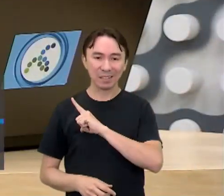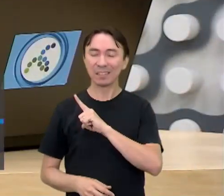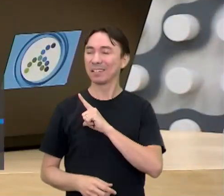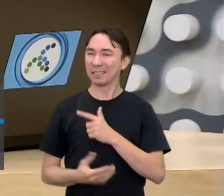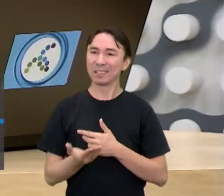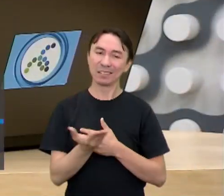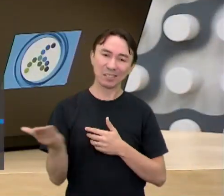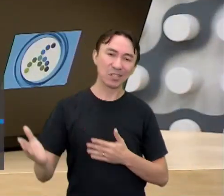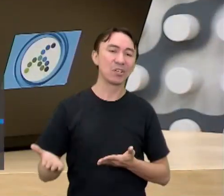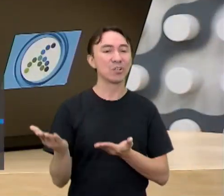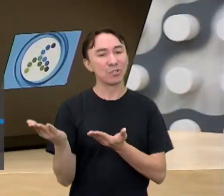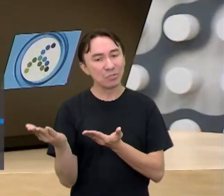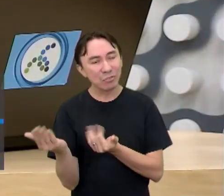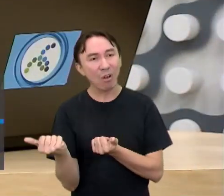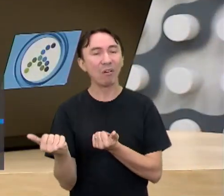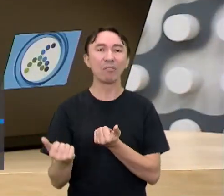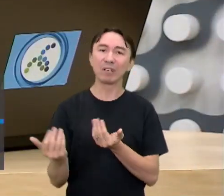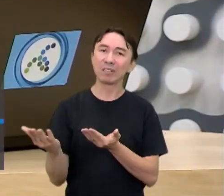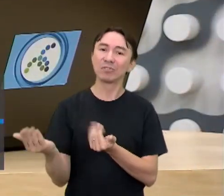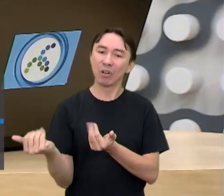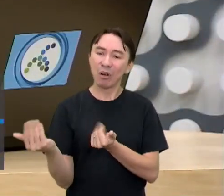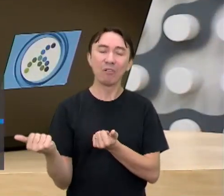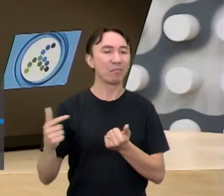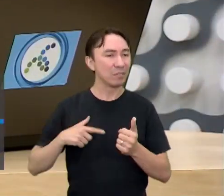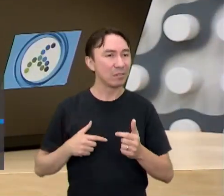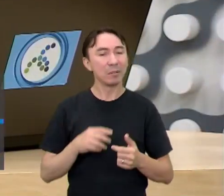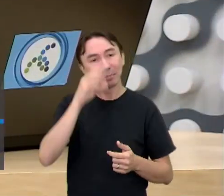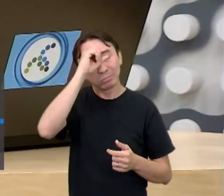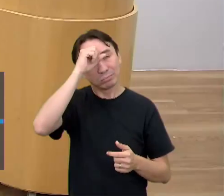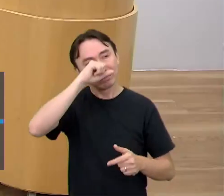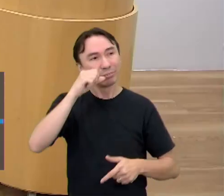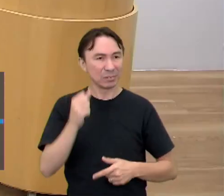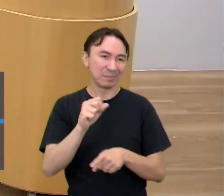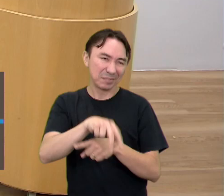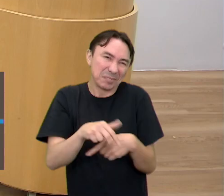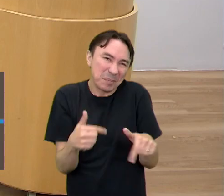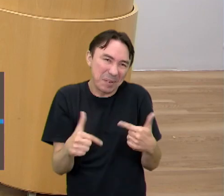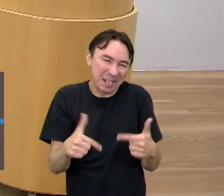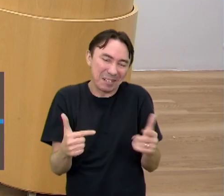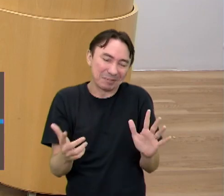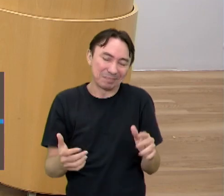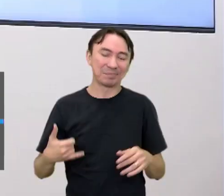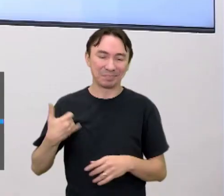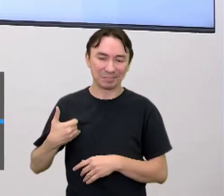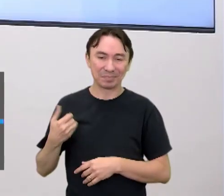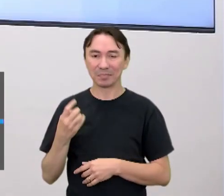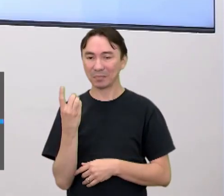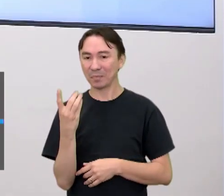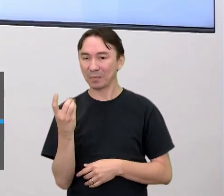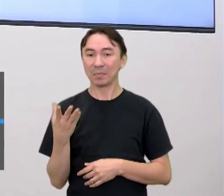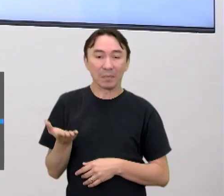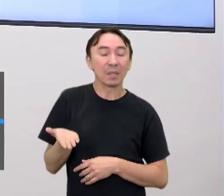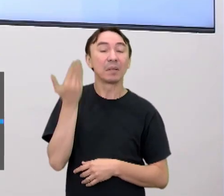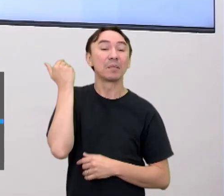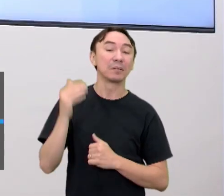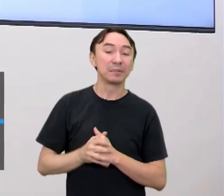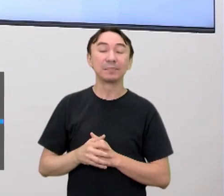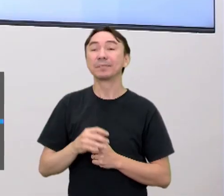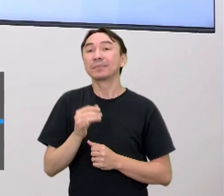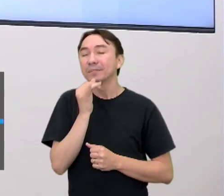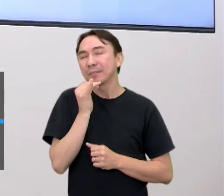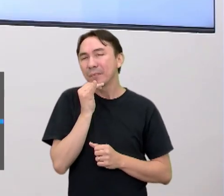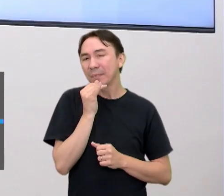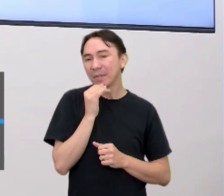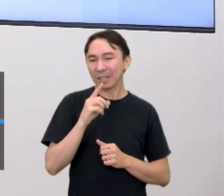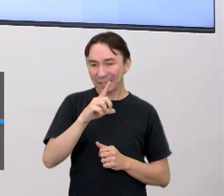então faz sentido esse acima de 14 anos. Perfeito, ok? Então temos aí, tem ocupação. Poxa, e se ele tem ocupação,